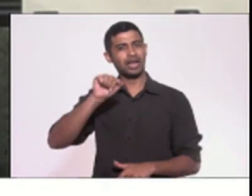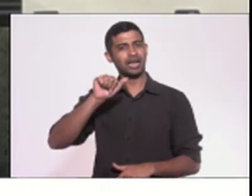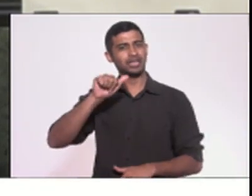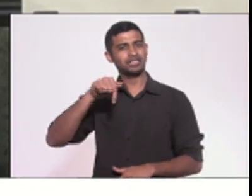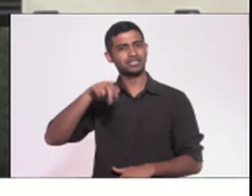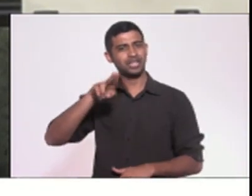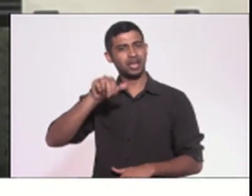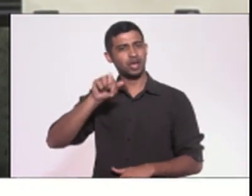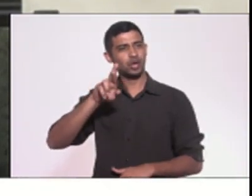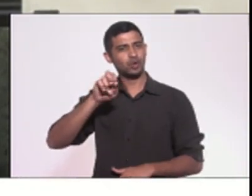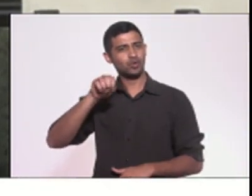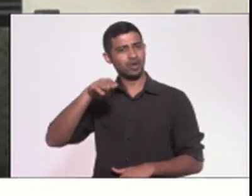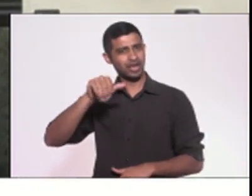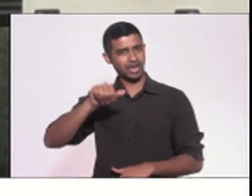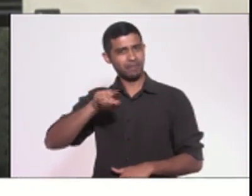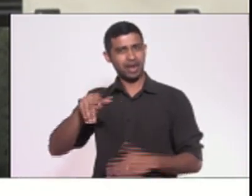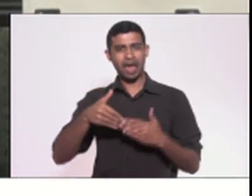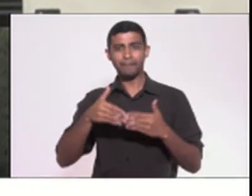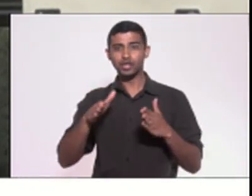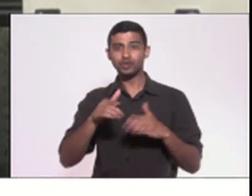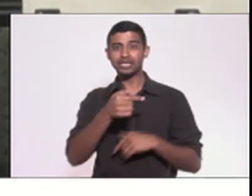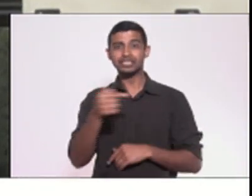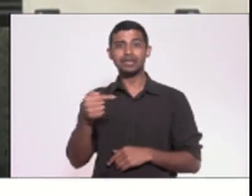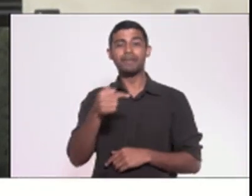lá a abertura da Semana Lixo Zero.